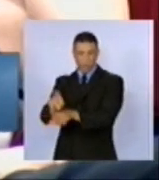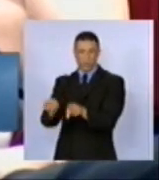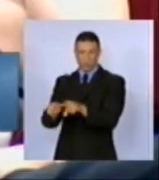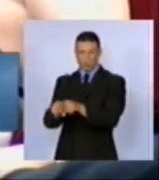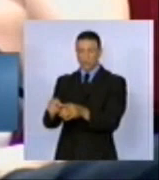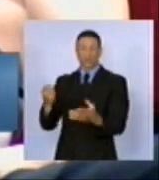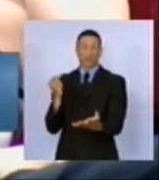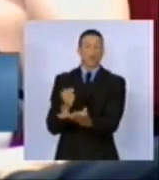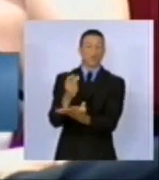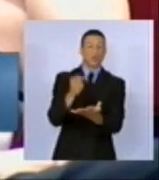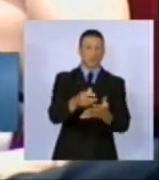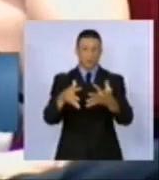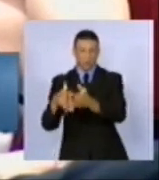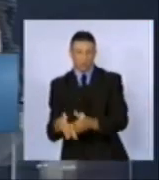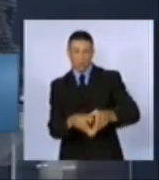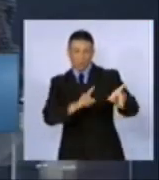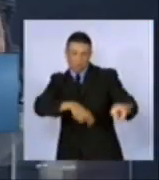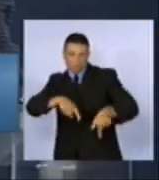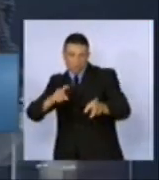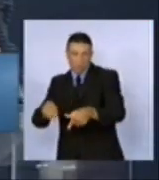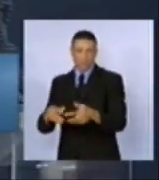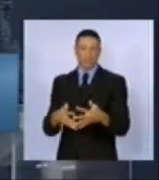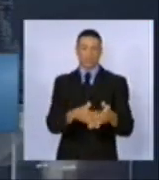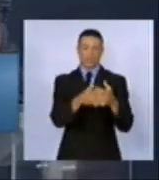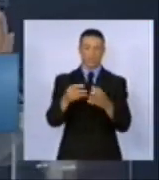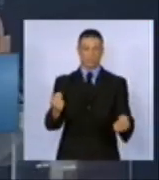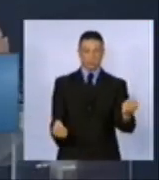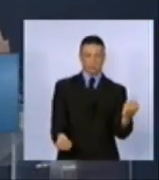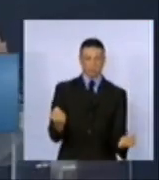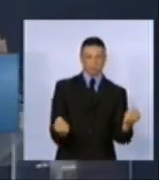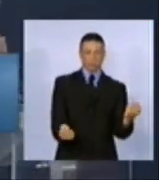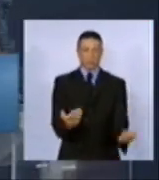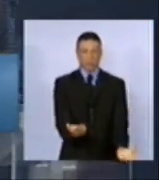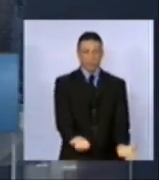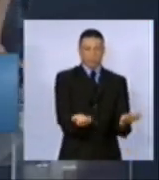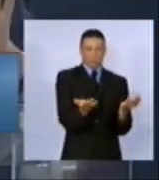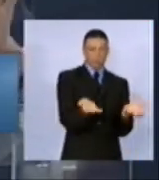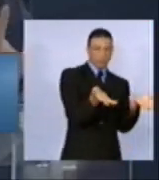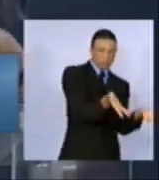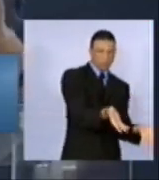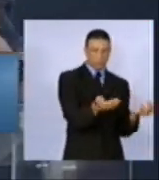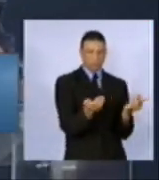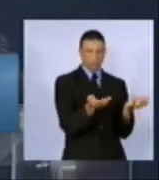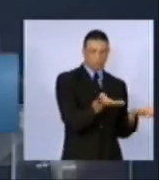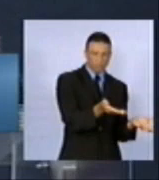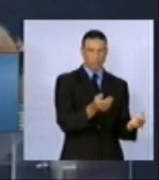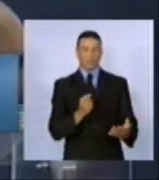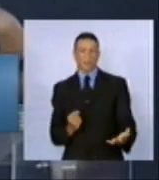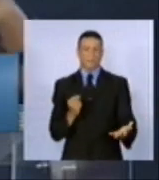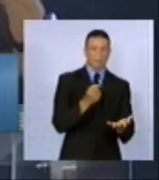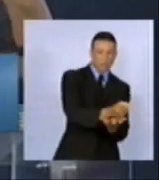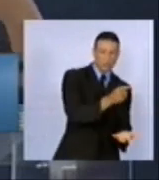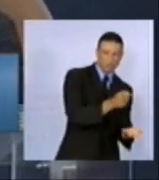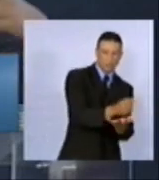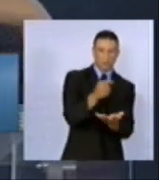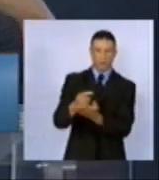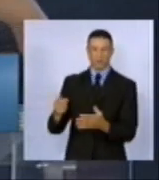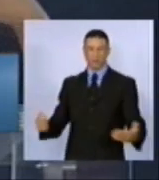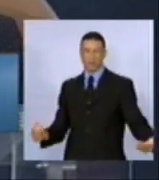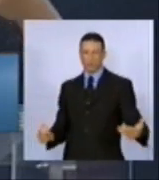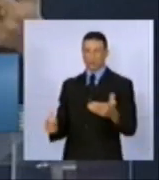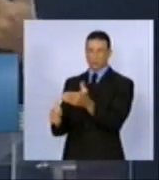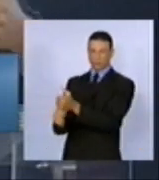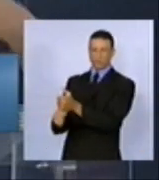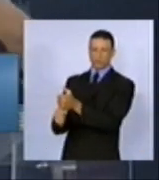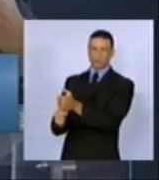maquinário né colhetadeira transbordo caminhão e trator cada eh eh máquina eh a a substituição ela tem toda